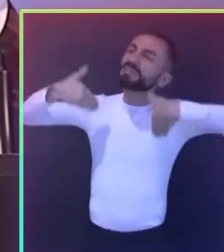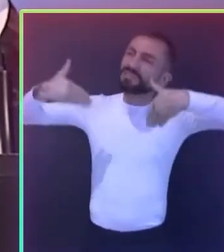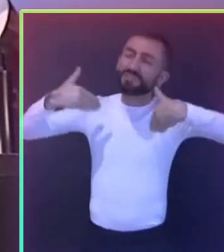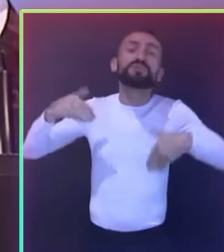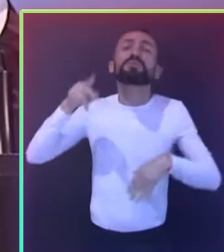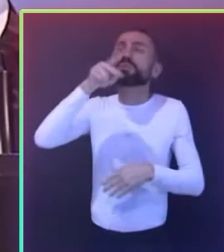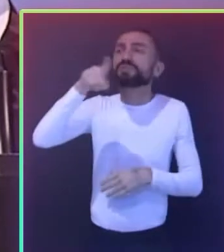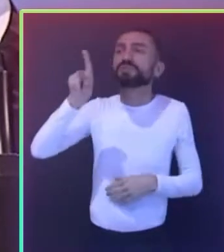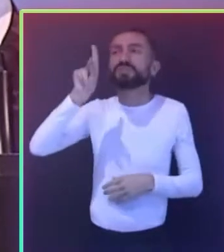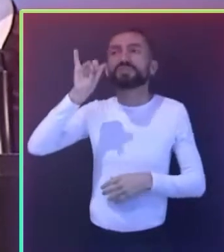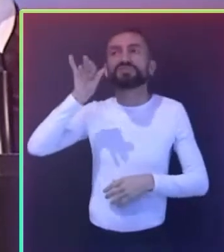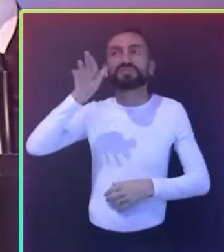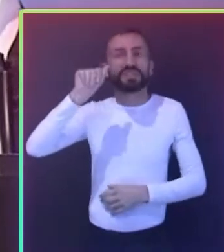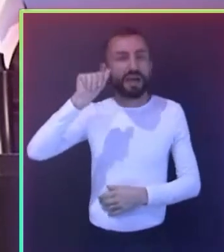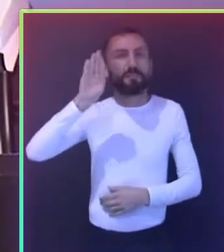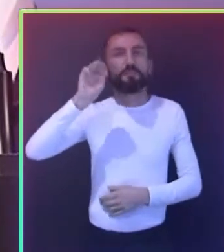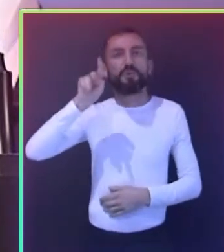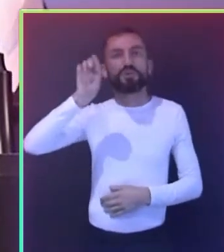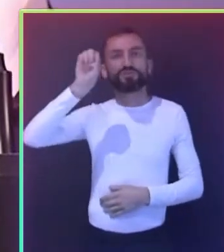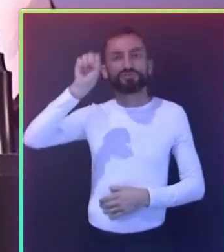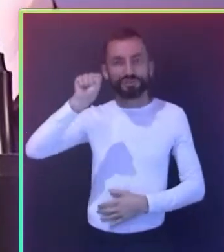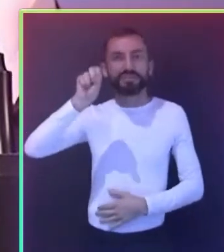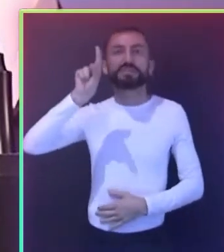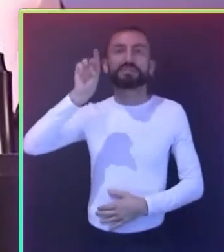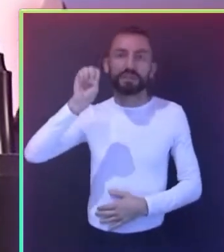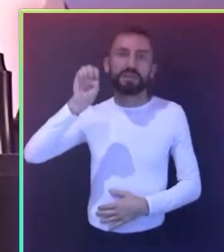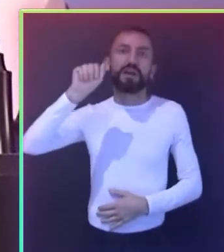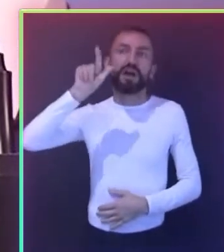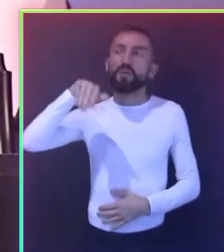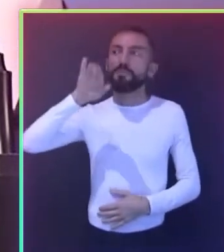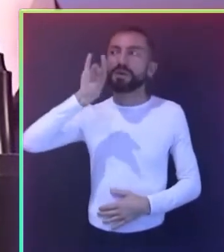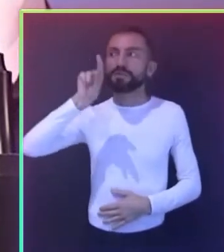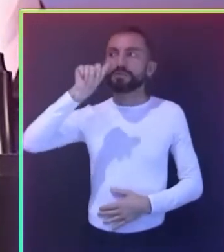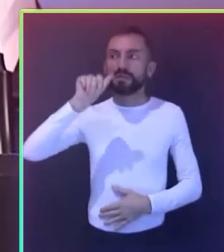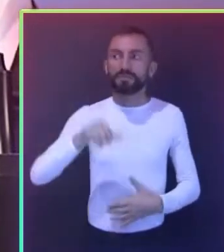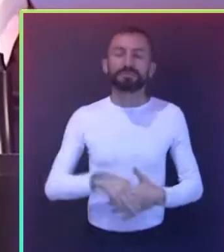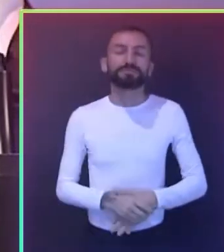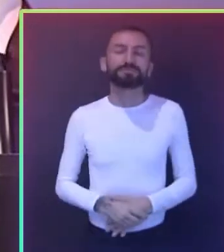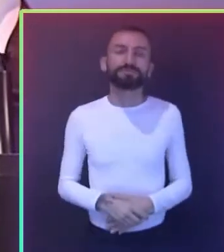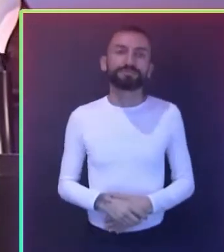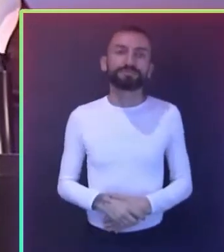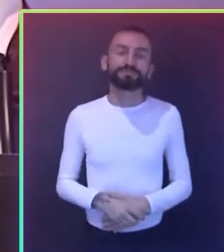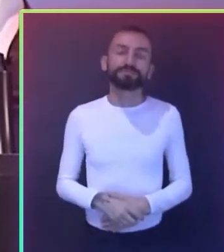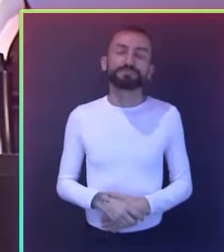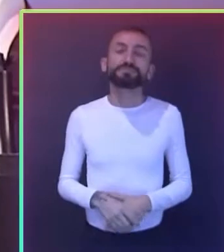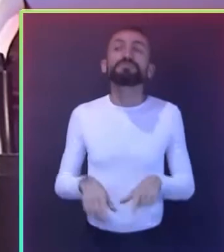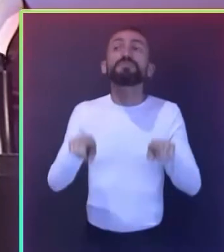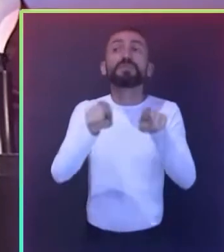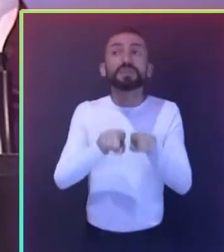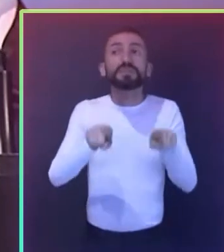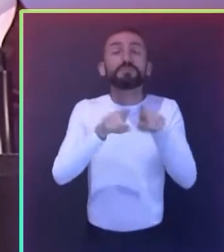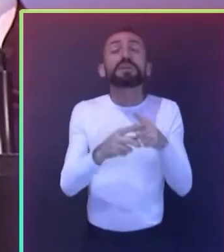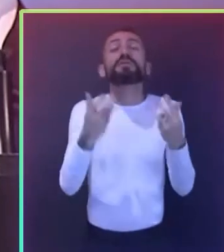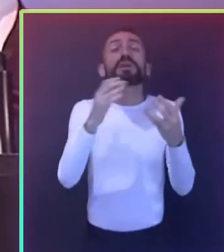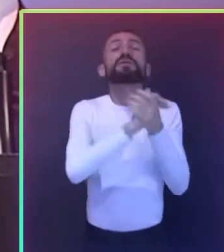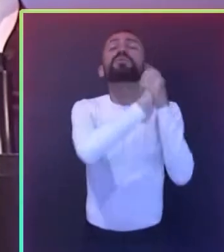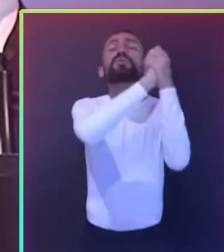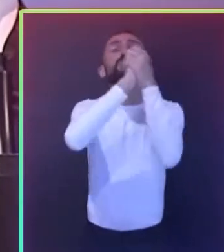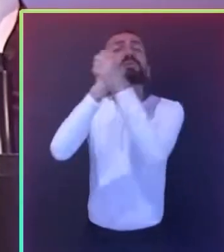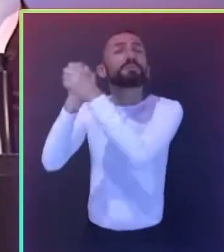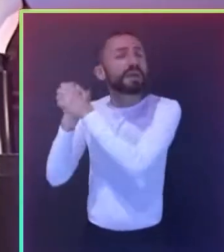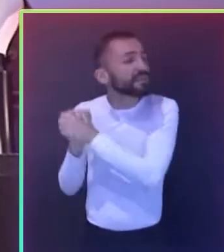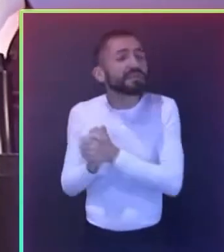professora Dinah Borges de Almeida eu gostaria de cumprimentar todas as unidades